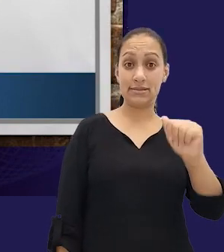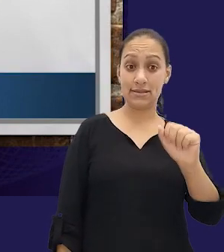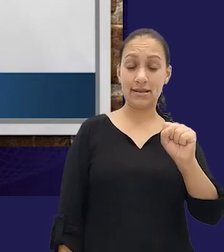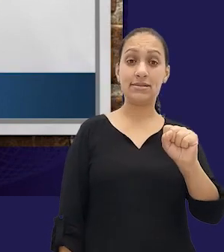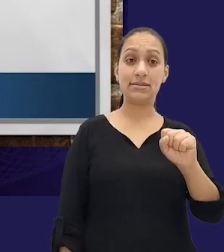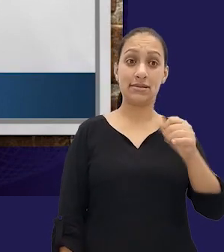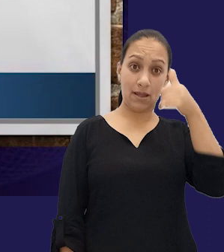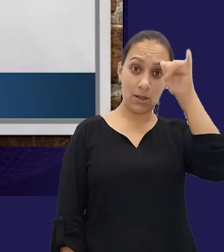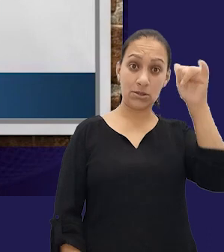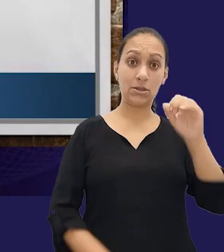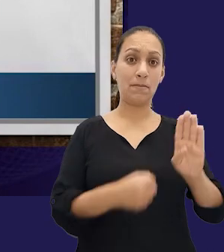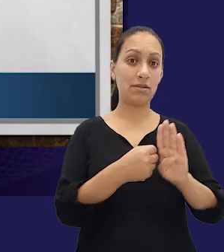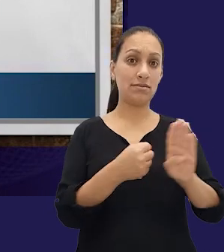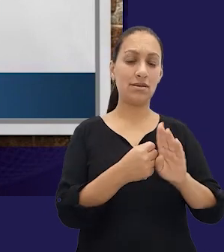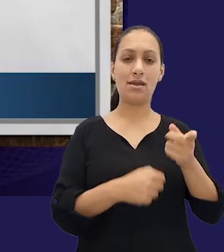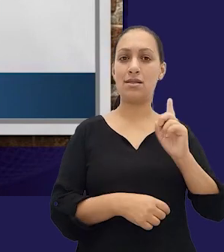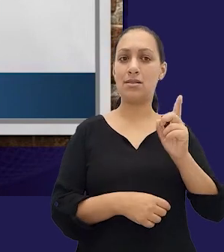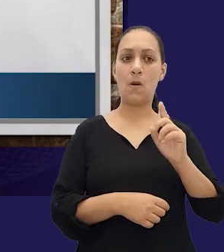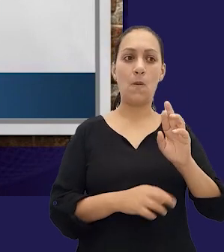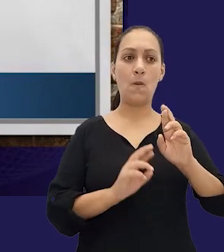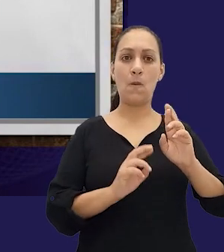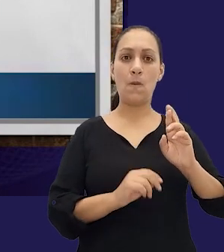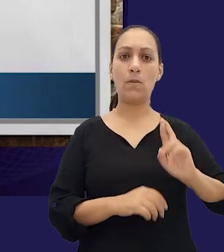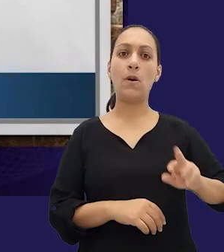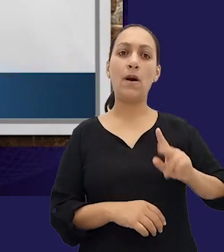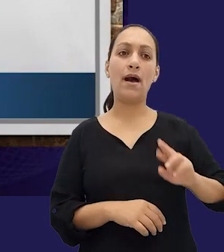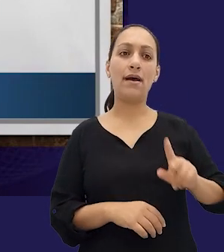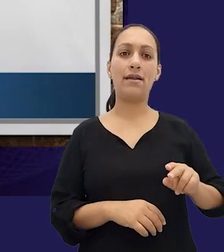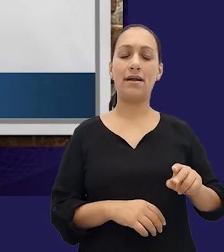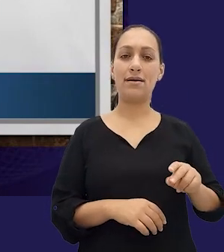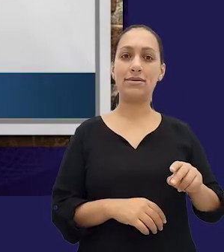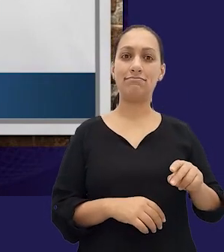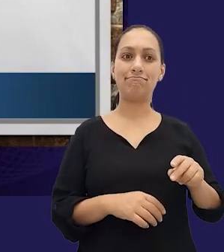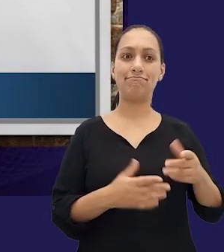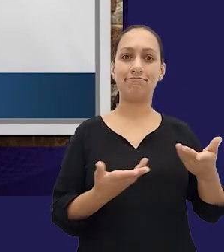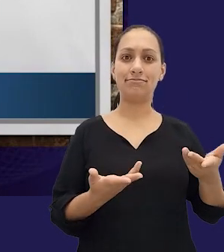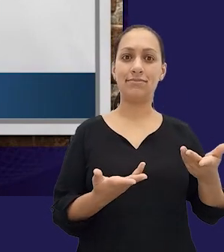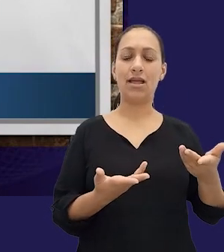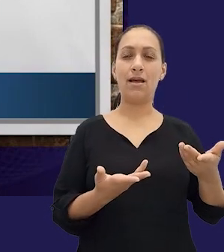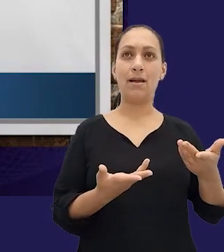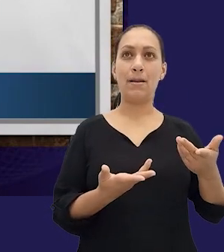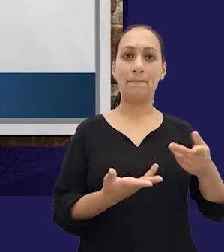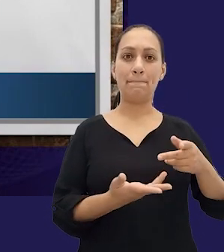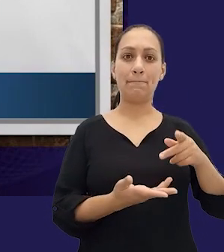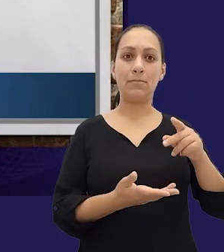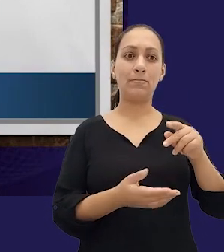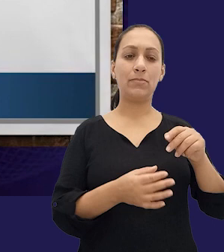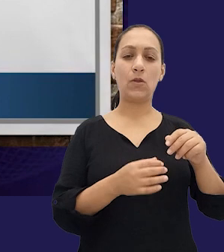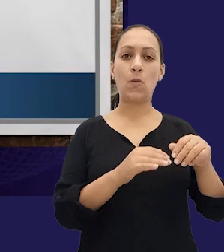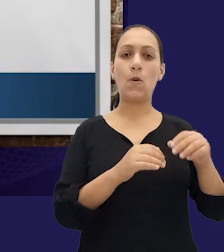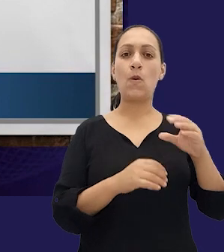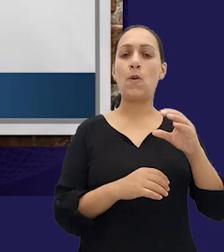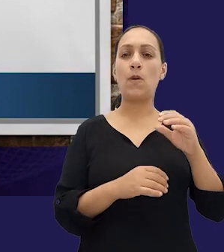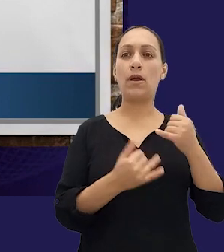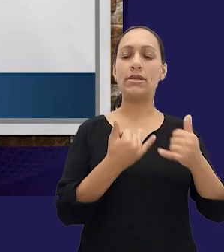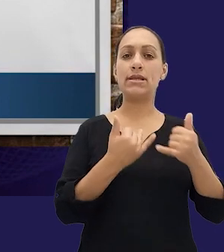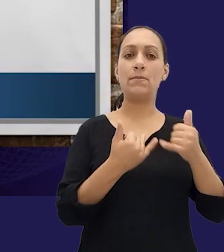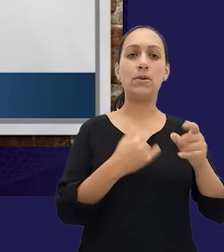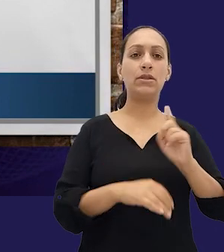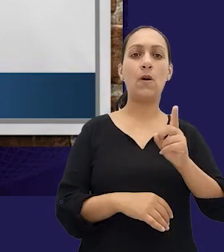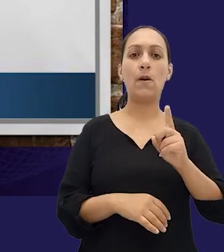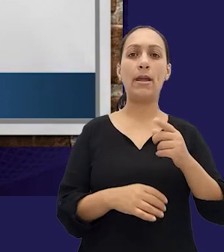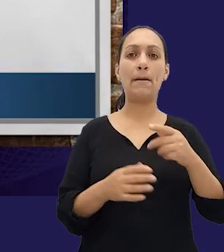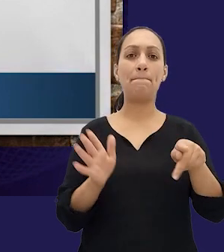que não eram convencionais. Por quê? Porque eles não eram fármacos pertencentes a famílias, né, ou grupos